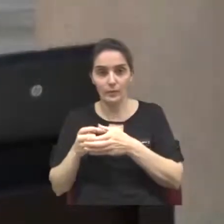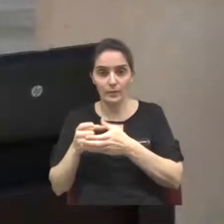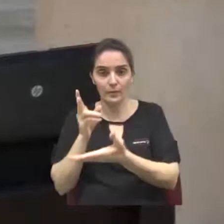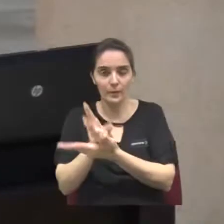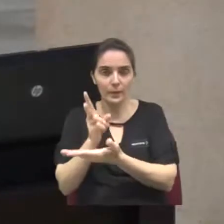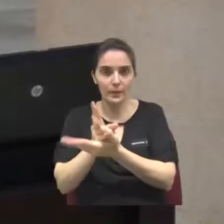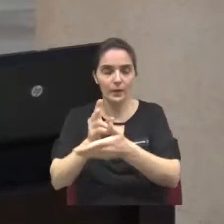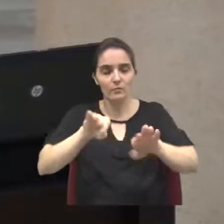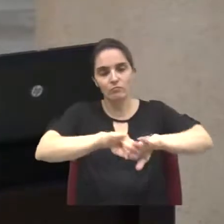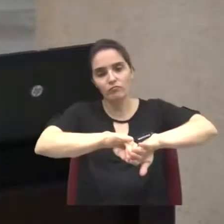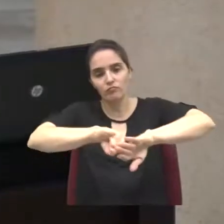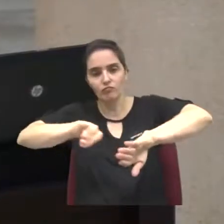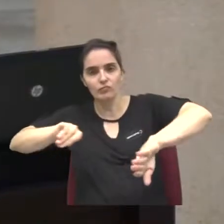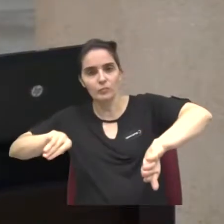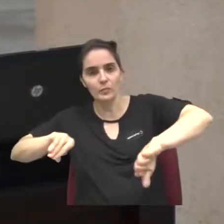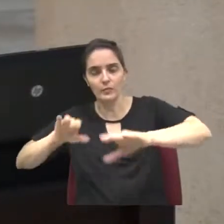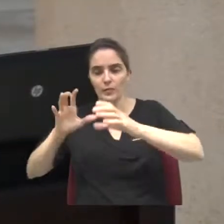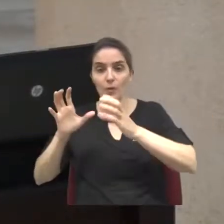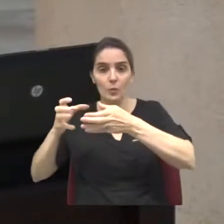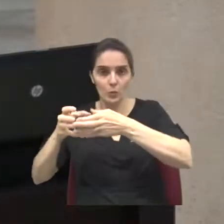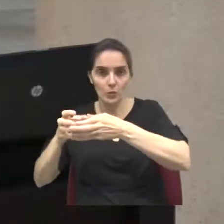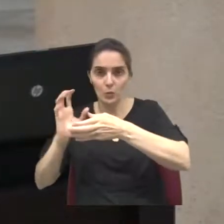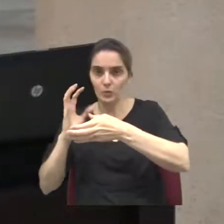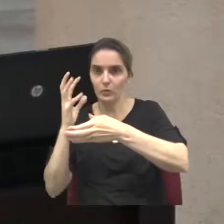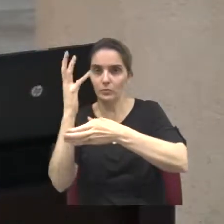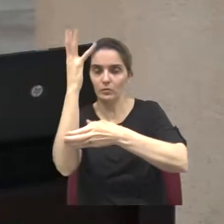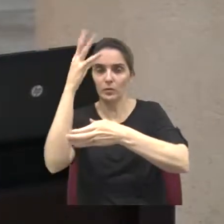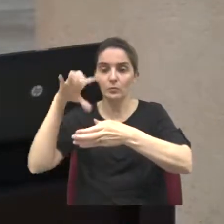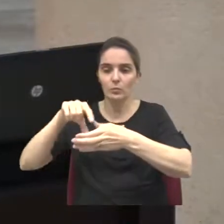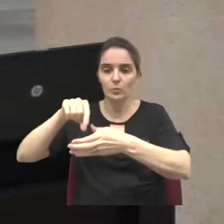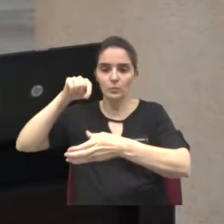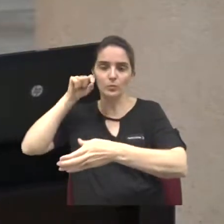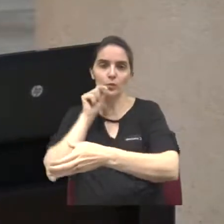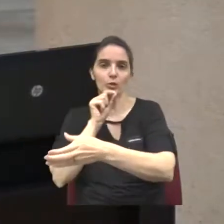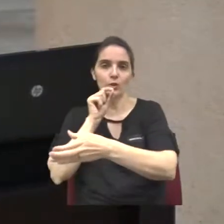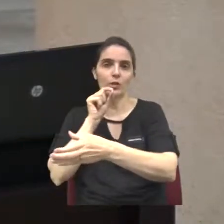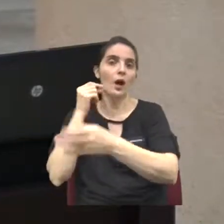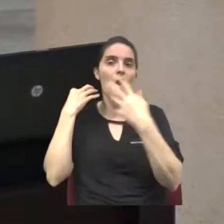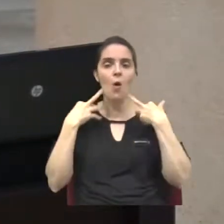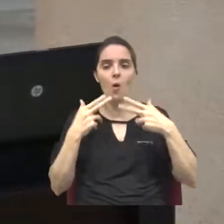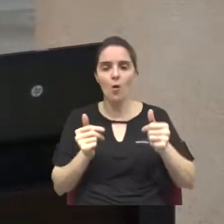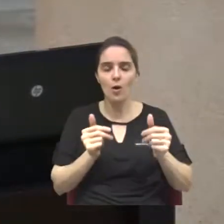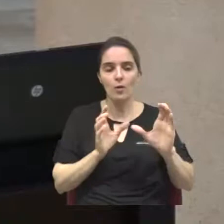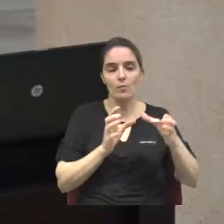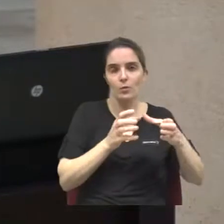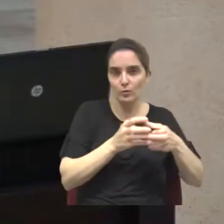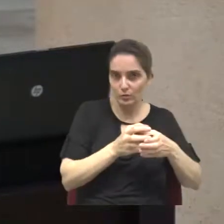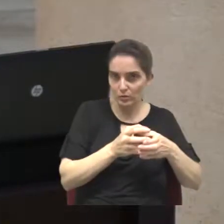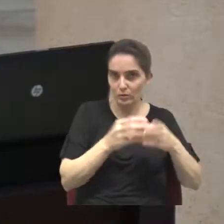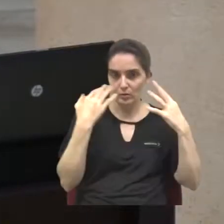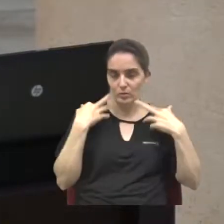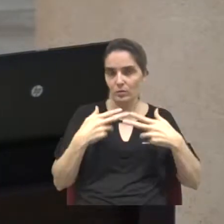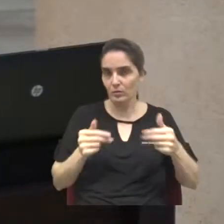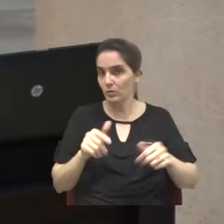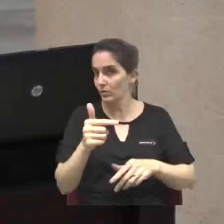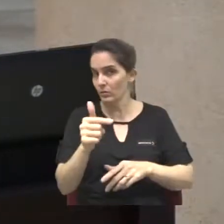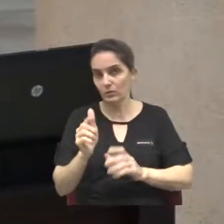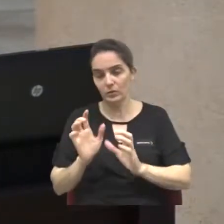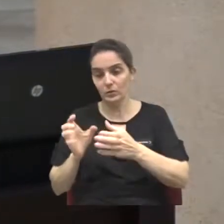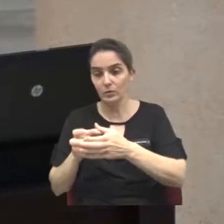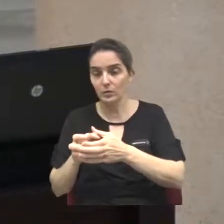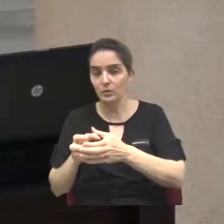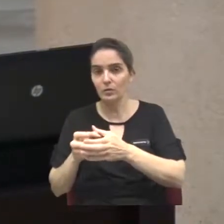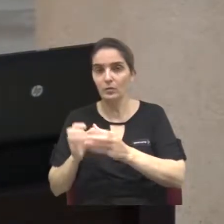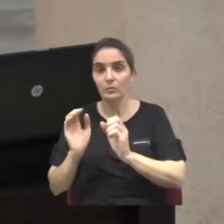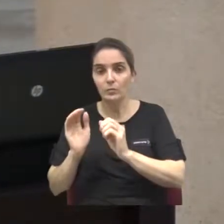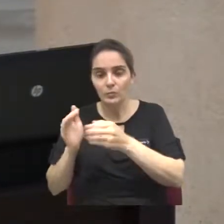comissão do meio ambiente. Então, essa casa não vai ter, provavelmente, a comissão parlamentar de defesa animal, mas terá